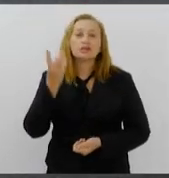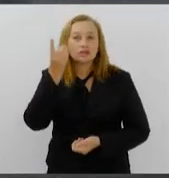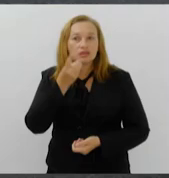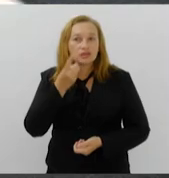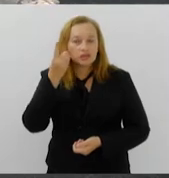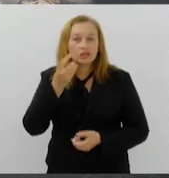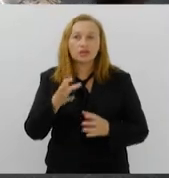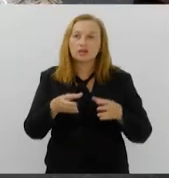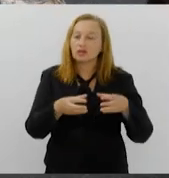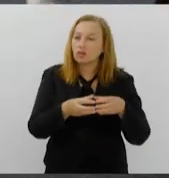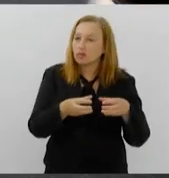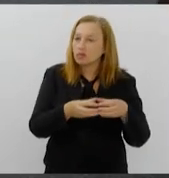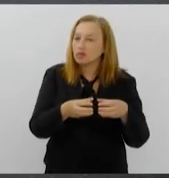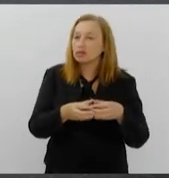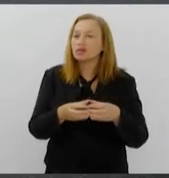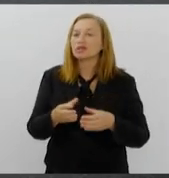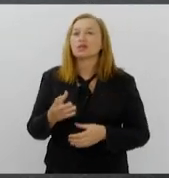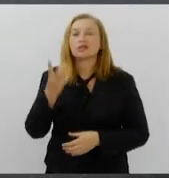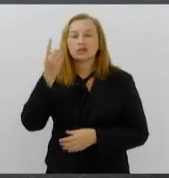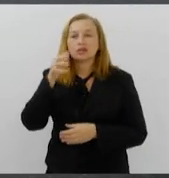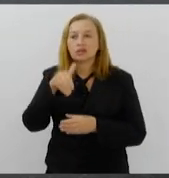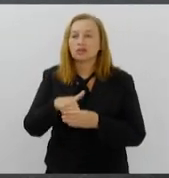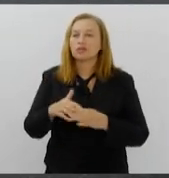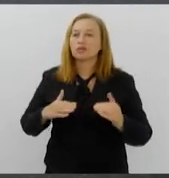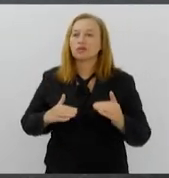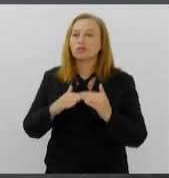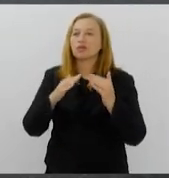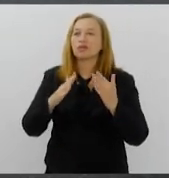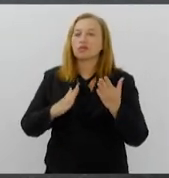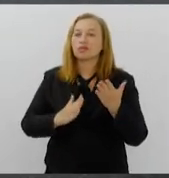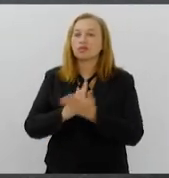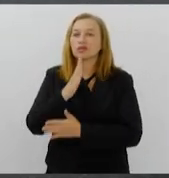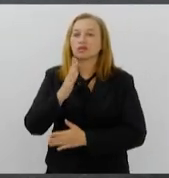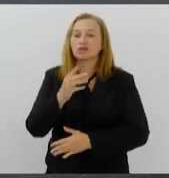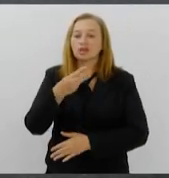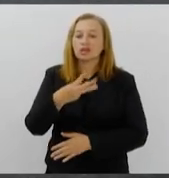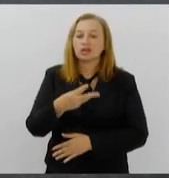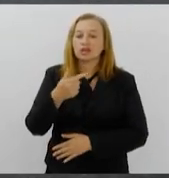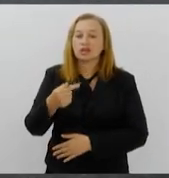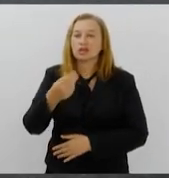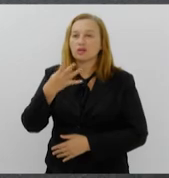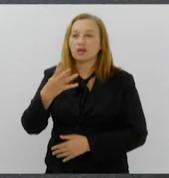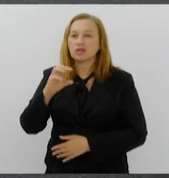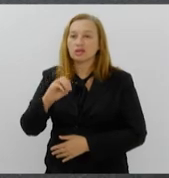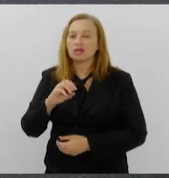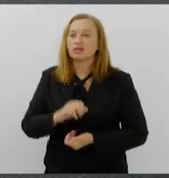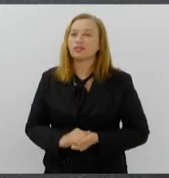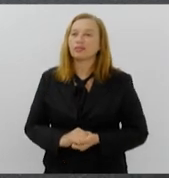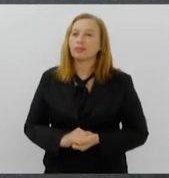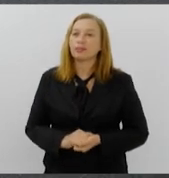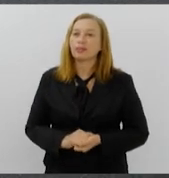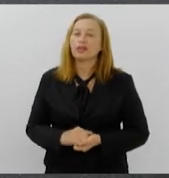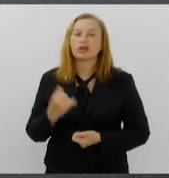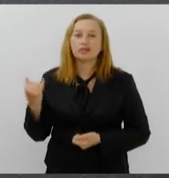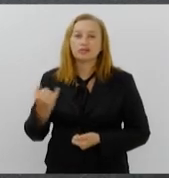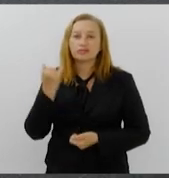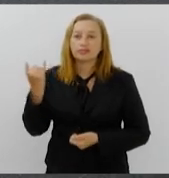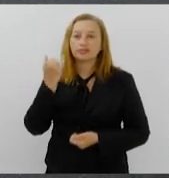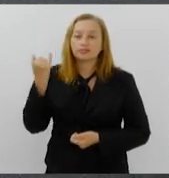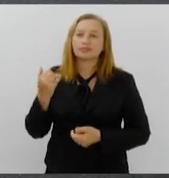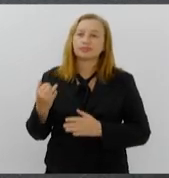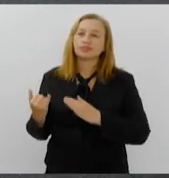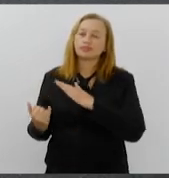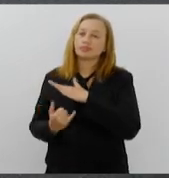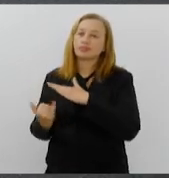das comissões, aos deputados votantes, pela aprovação do projeto de lei 3740, que dá a devida importância para uma